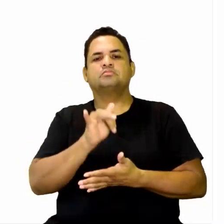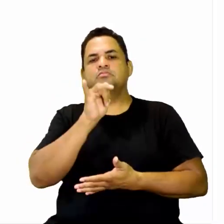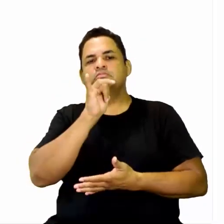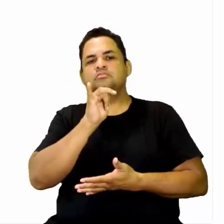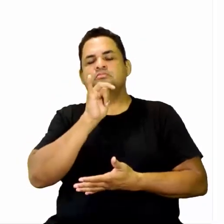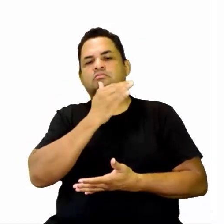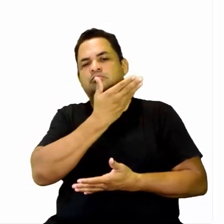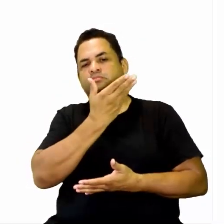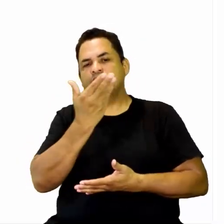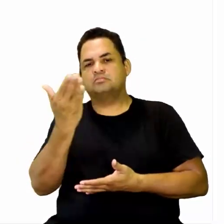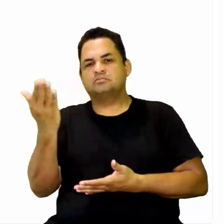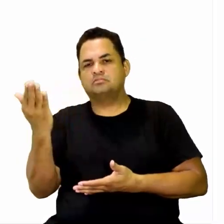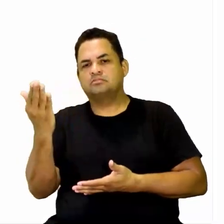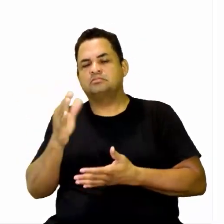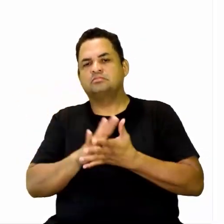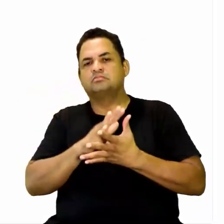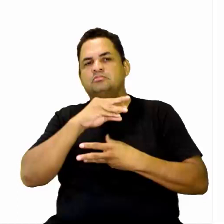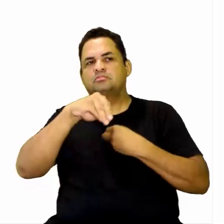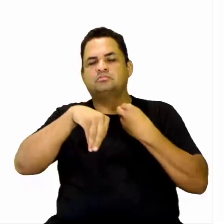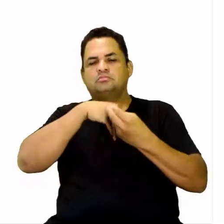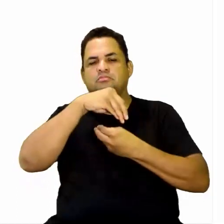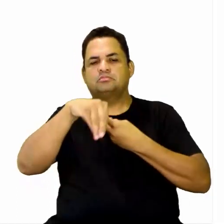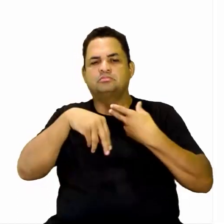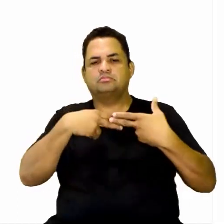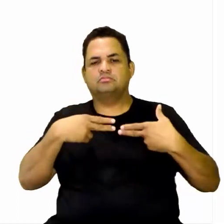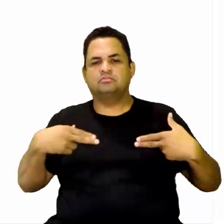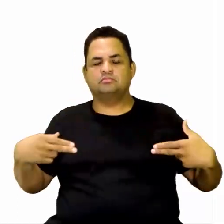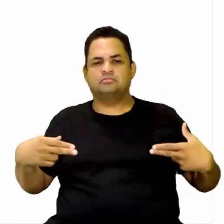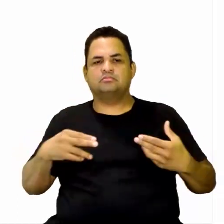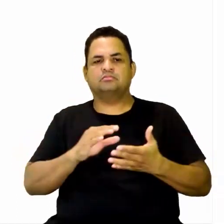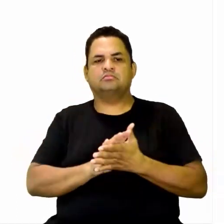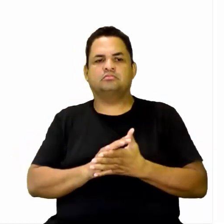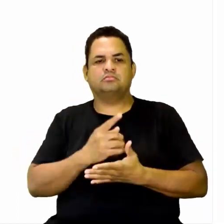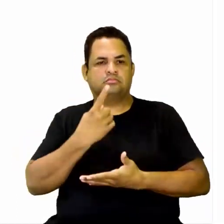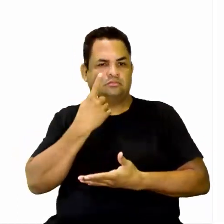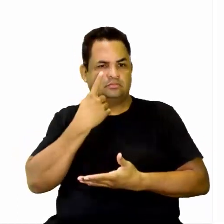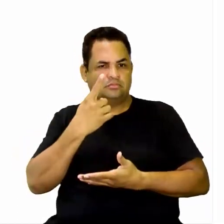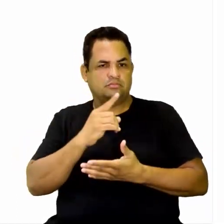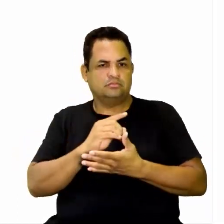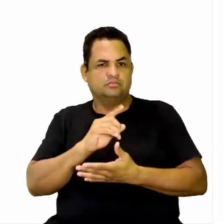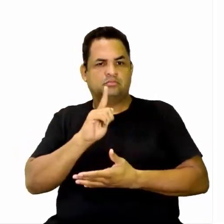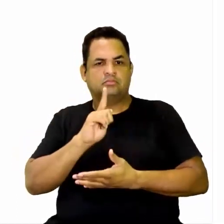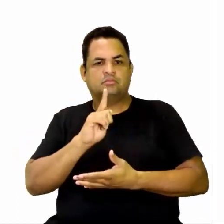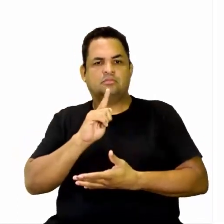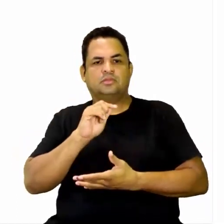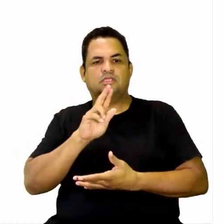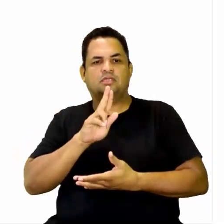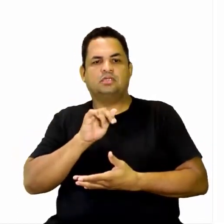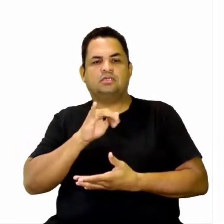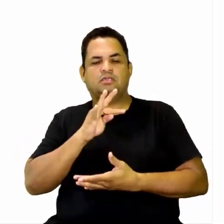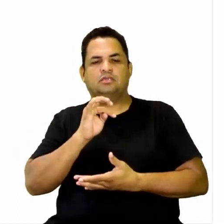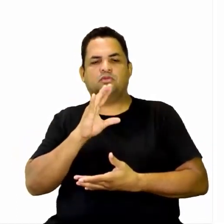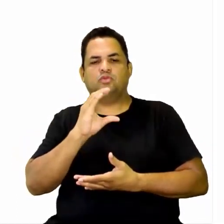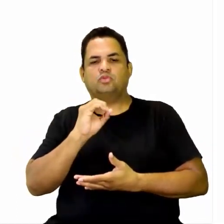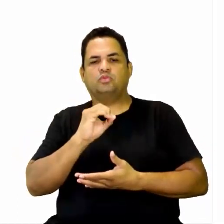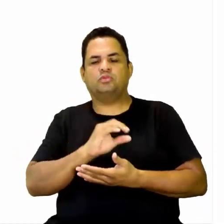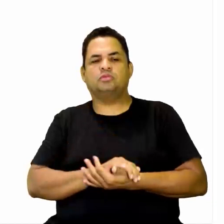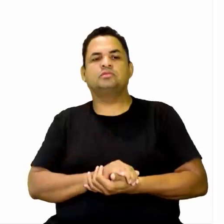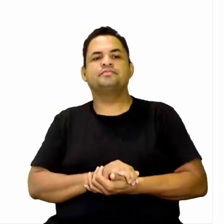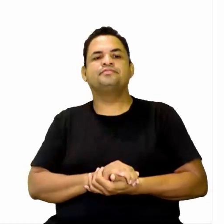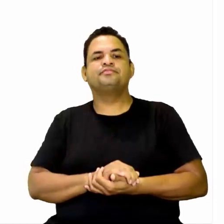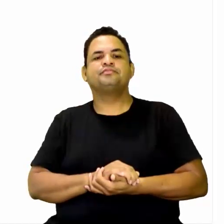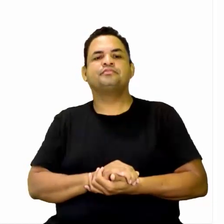vocês algum exemplo de mistura, né? Você já ouviu falar no granito? Granito,